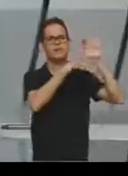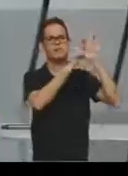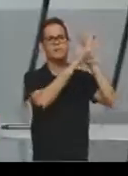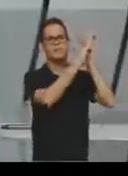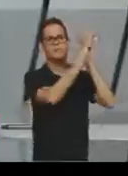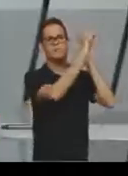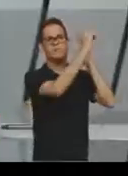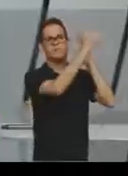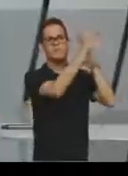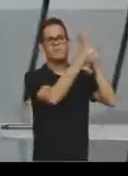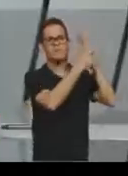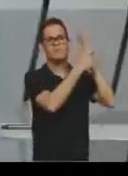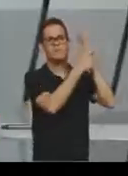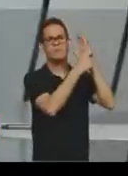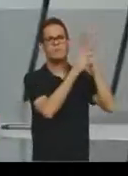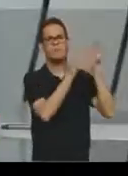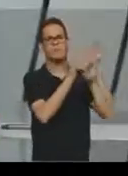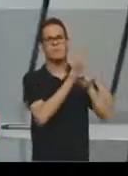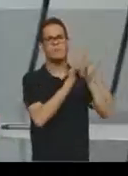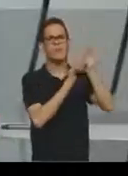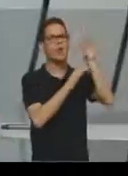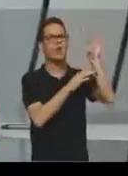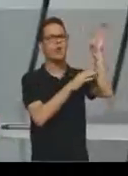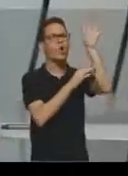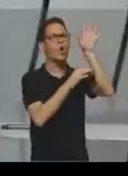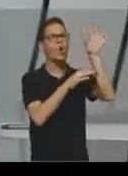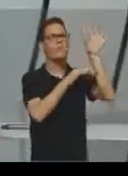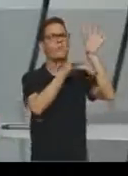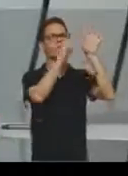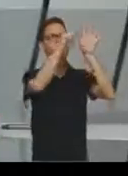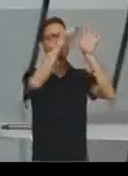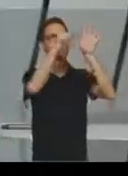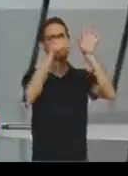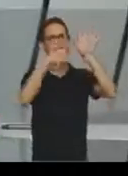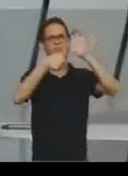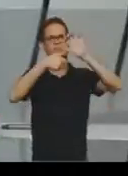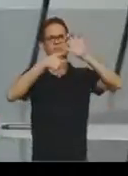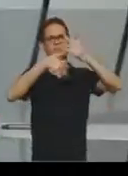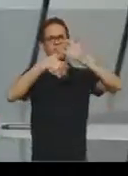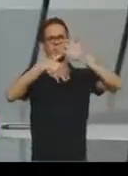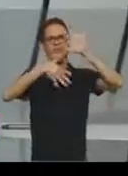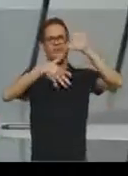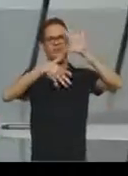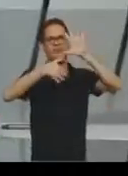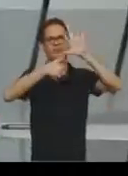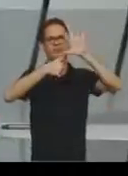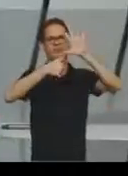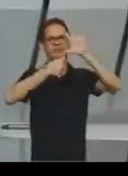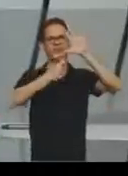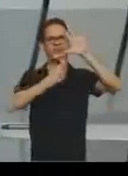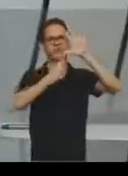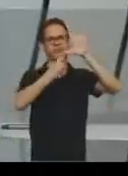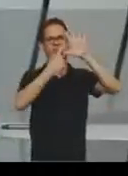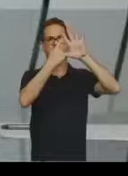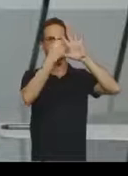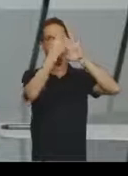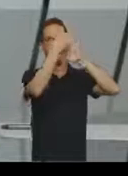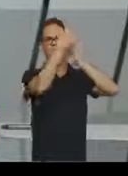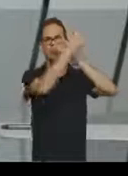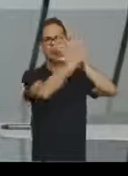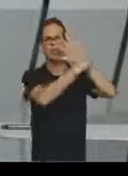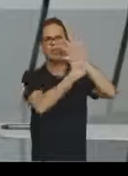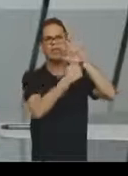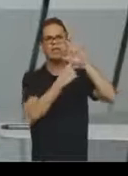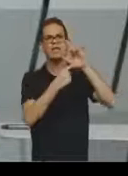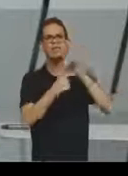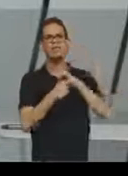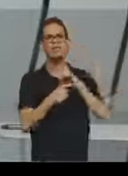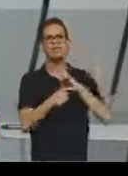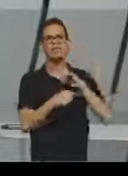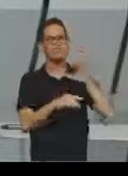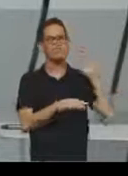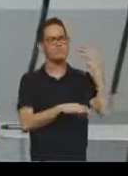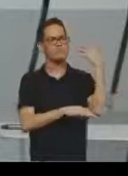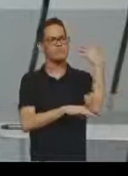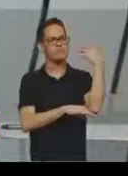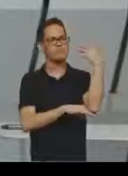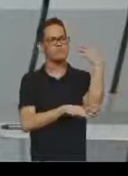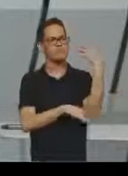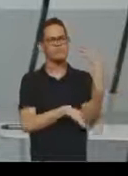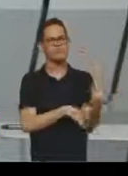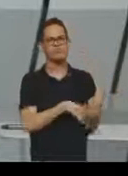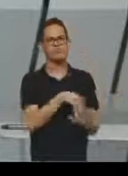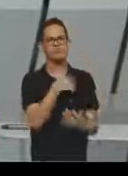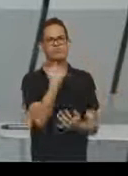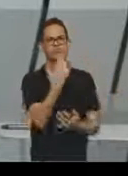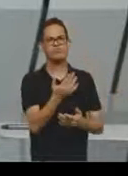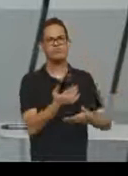ali da Europa, isso fez com que essa cobertura vegetal, então, dessas grandes pteridófitas, dessas grandes florestas